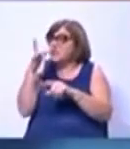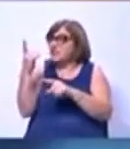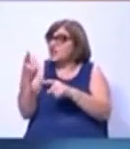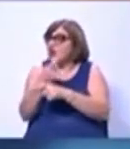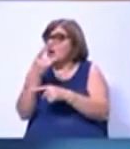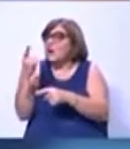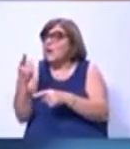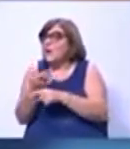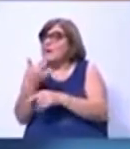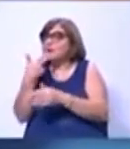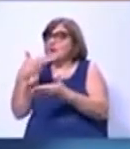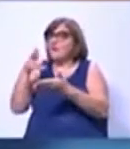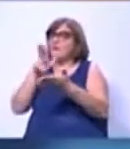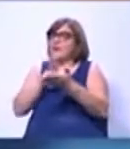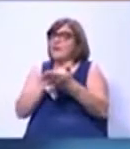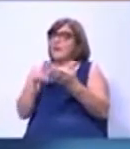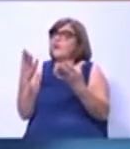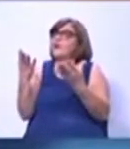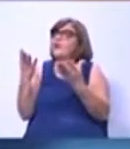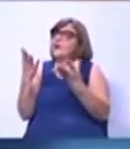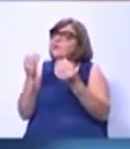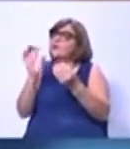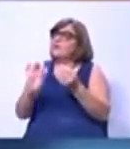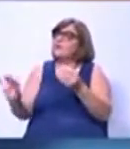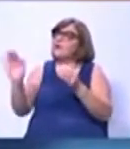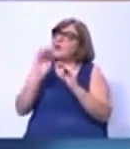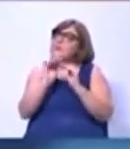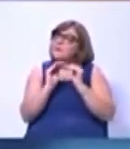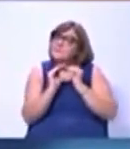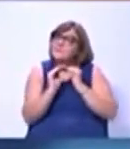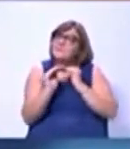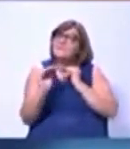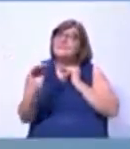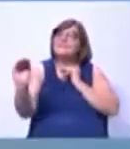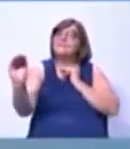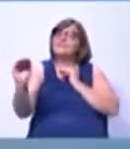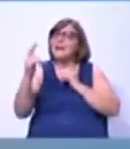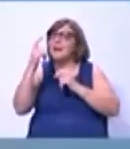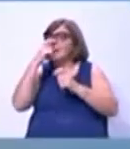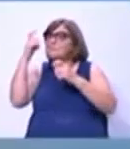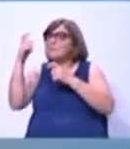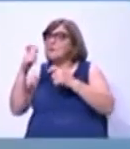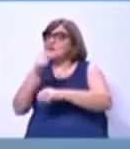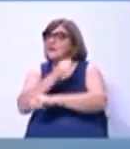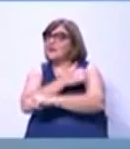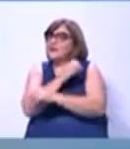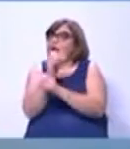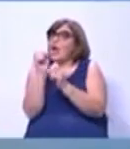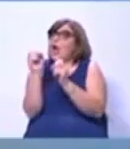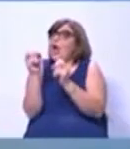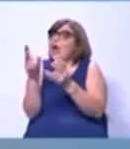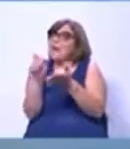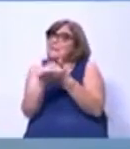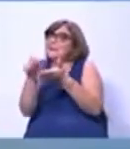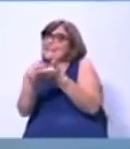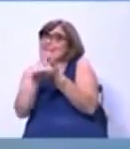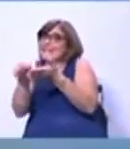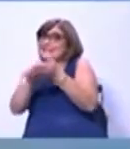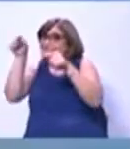diz assim umas verdades muito, de forma muito serena. Sim. É para as pessoas lá em casa dizerem, ok,